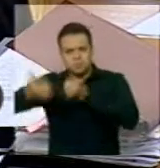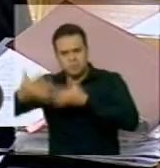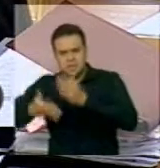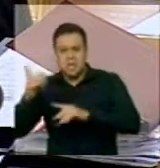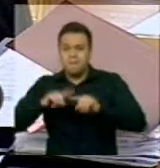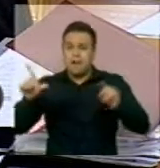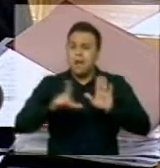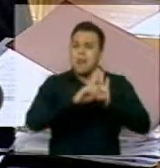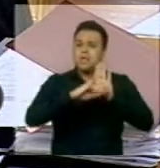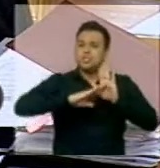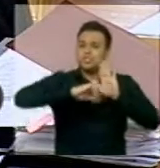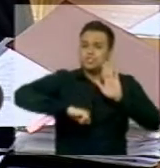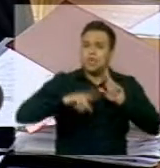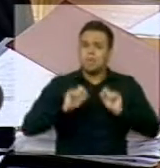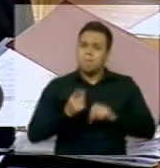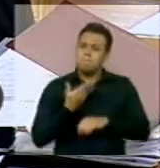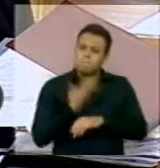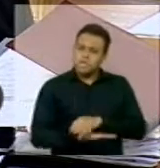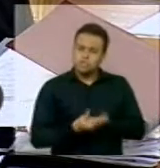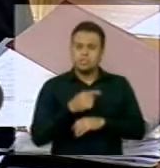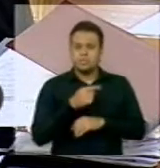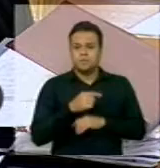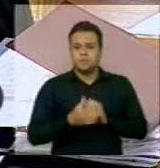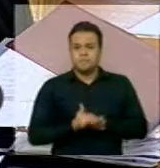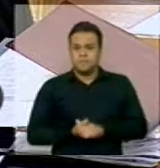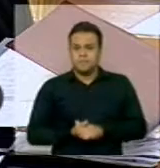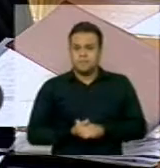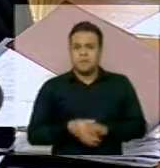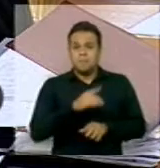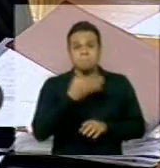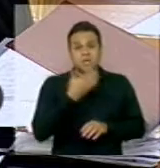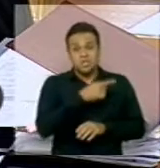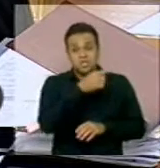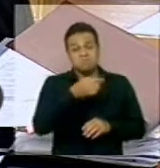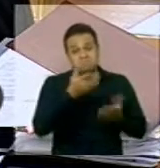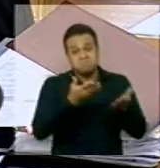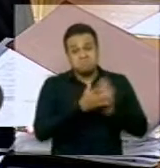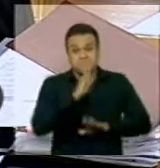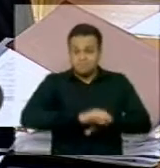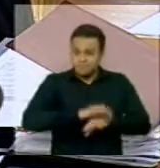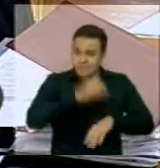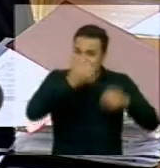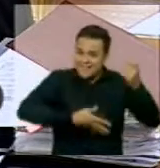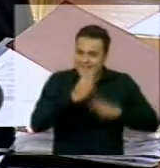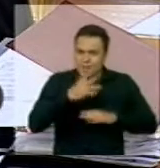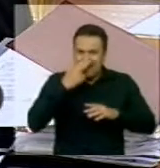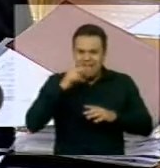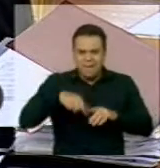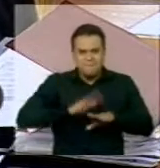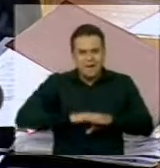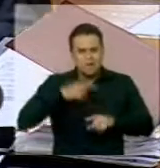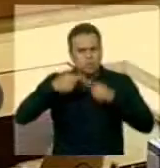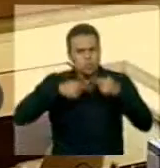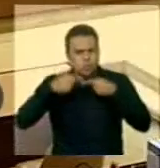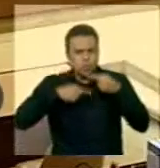gostaria de pedir esses embargos de declaração, ou, na verdade, embargos de dúvida, né? A minha